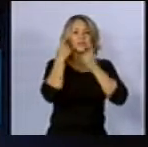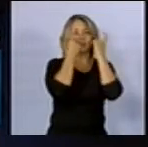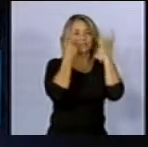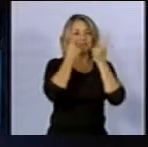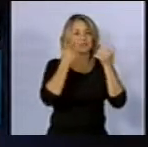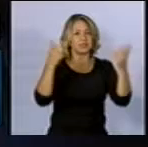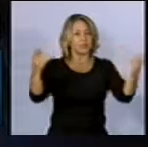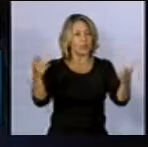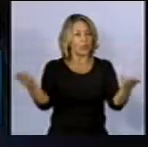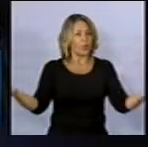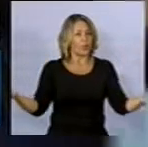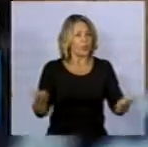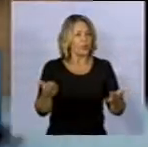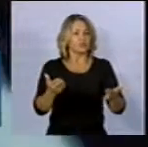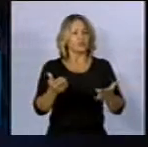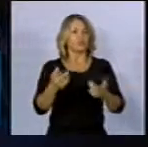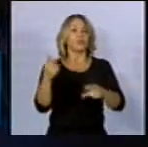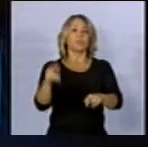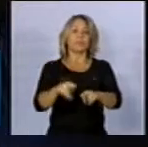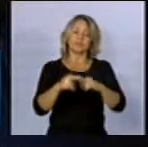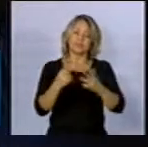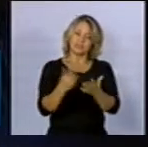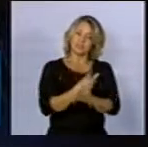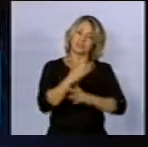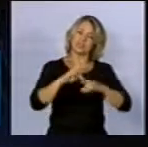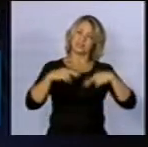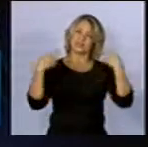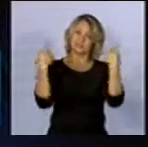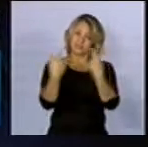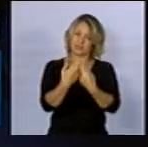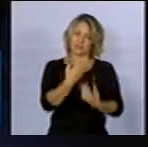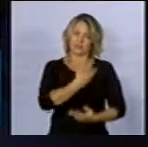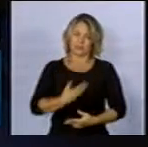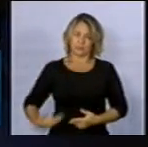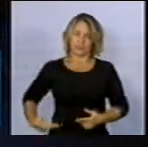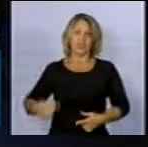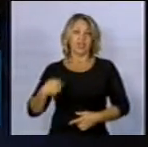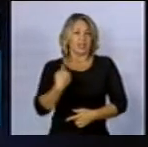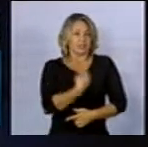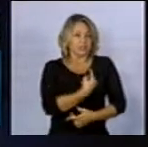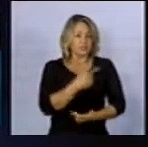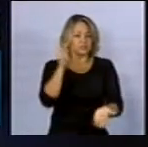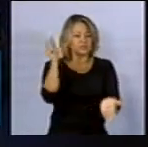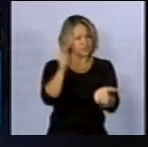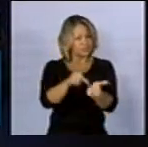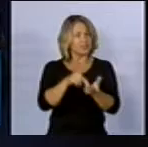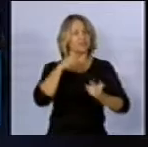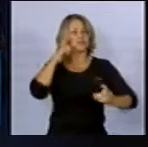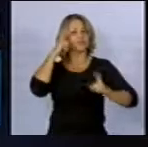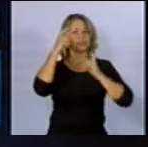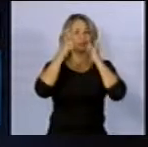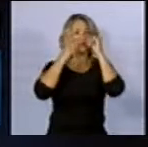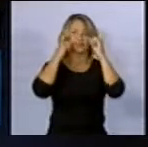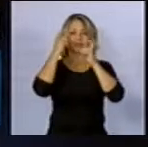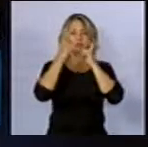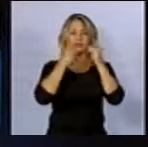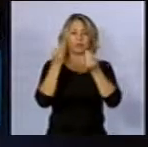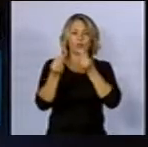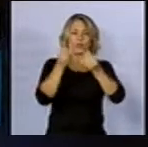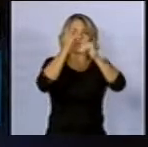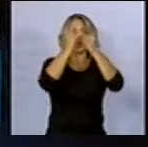hoje é o motivo dessa audiência pública que nós preocupamos com as com as o